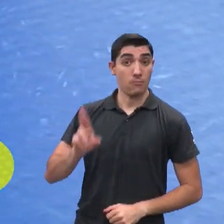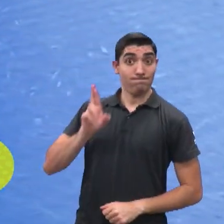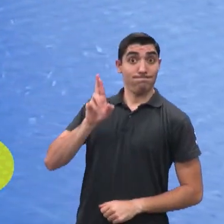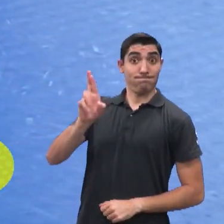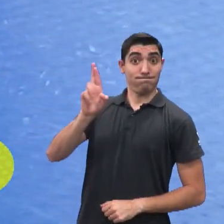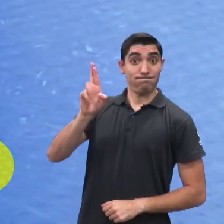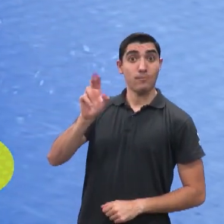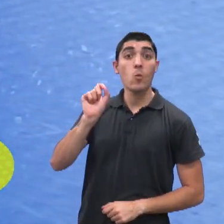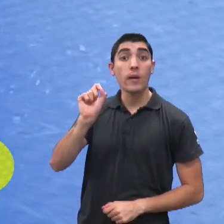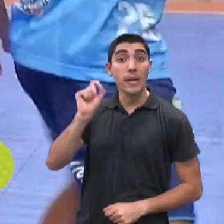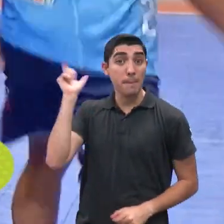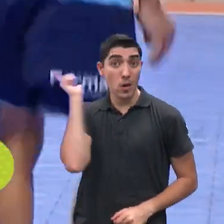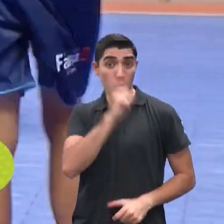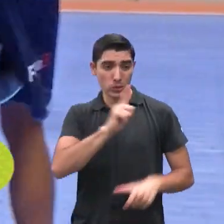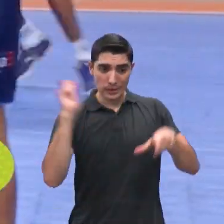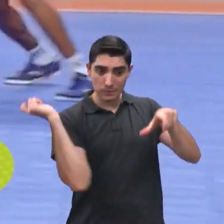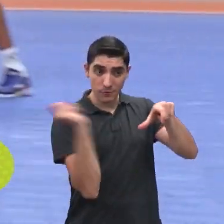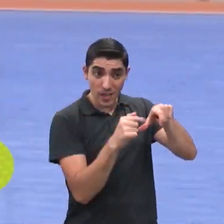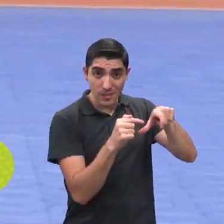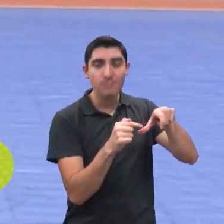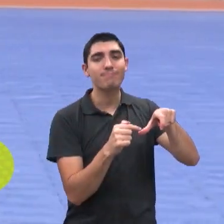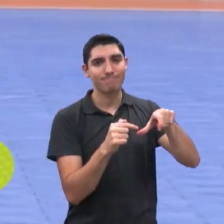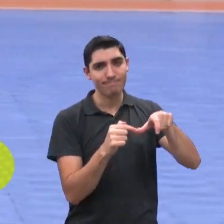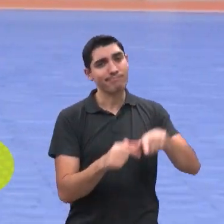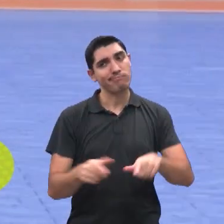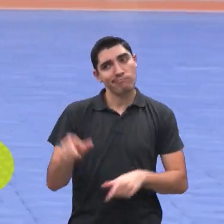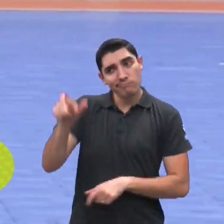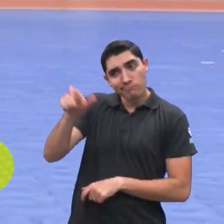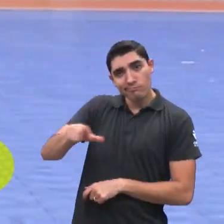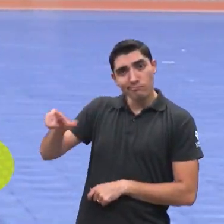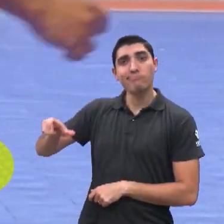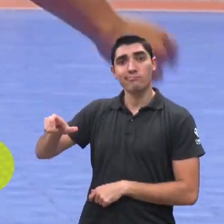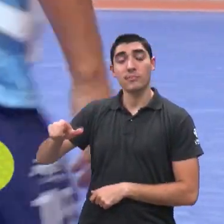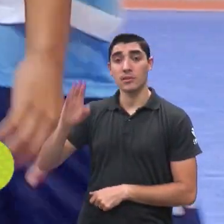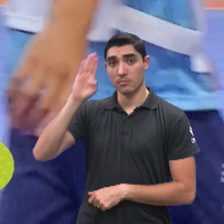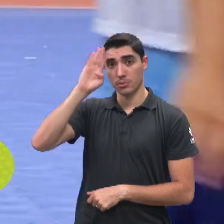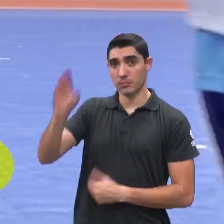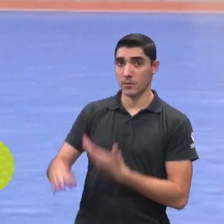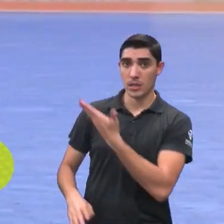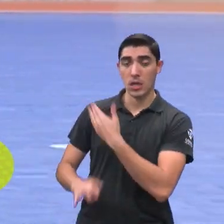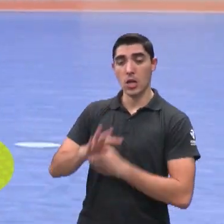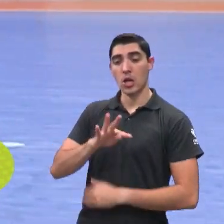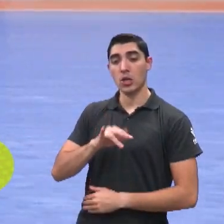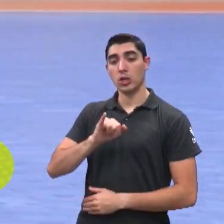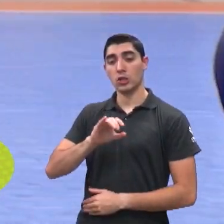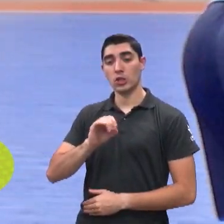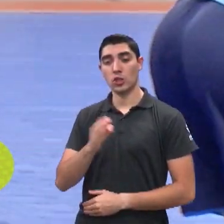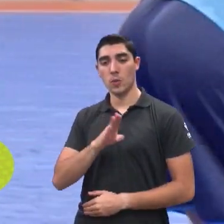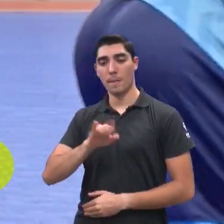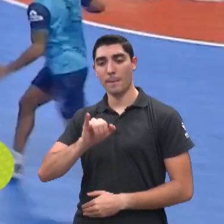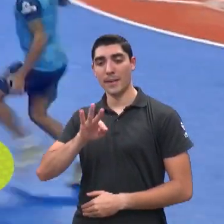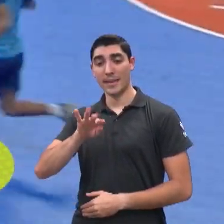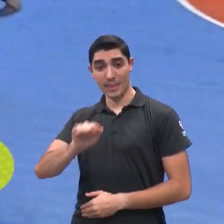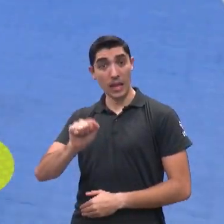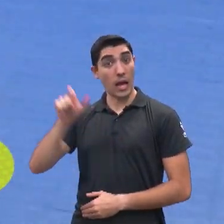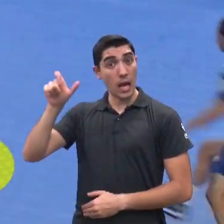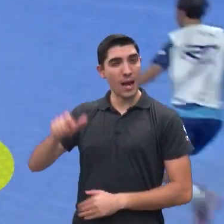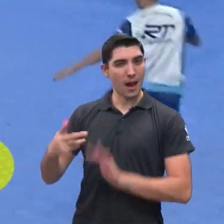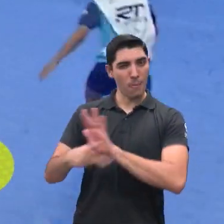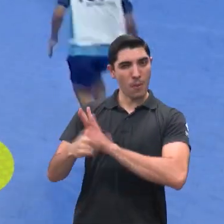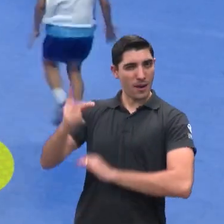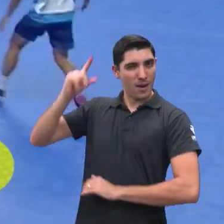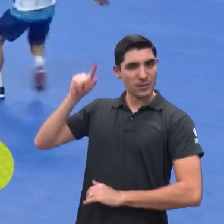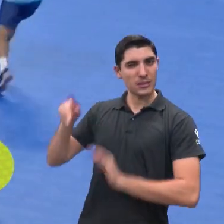de balançar as redes também cai nos pés de Tio Bita. Após ser artilheiro em Limeira, o pivô